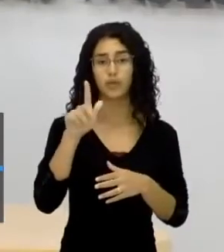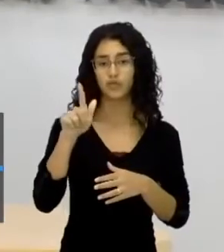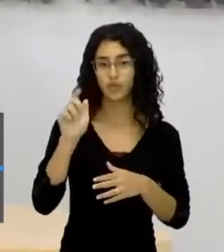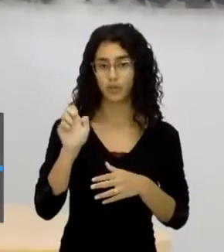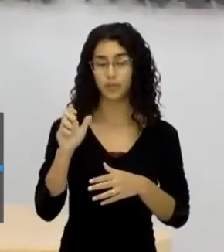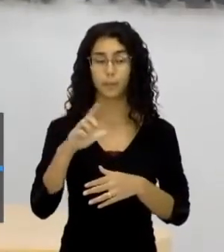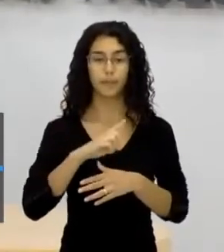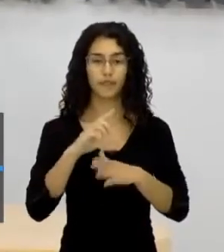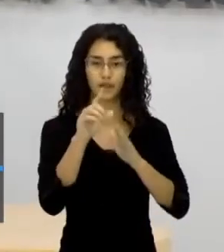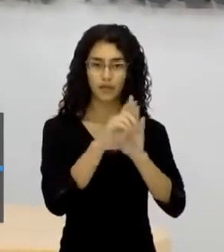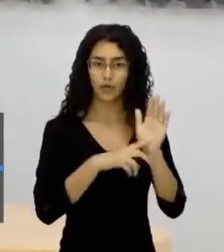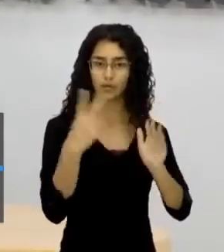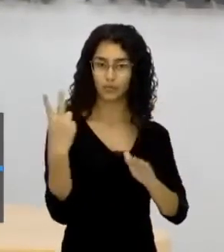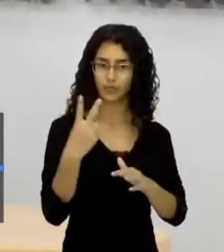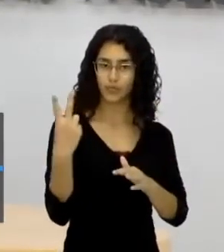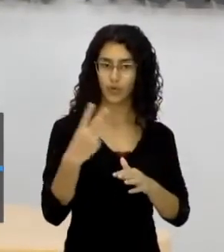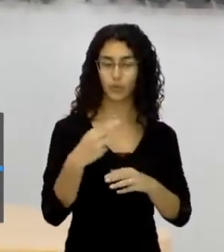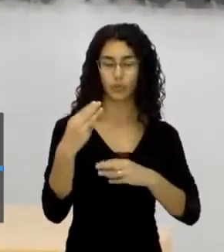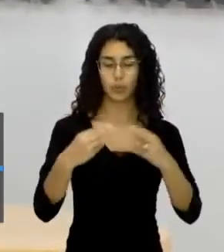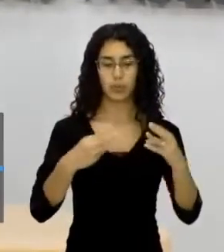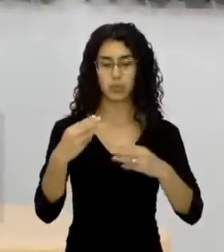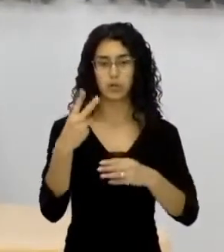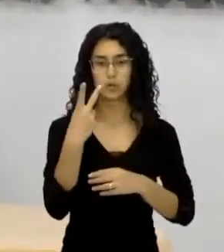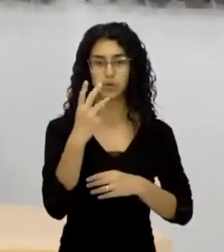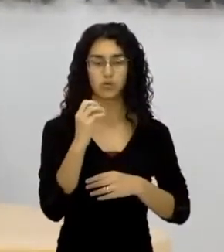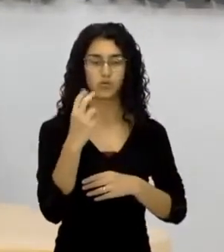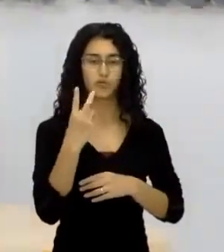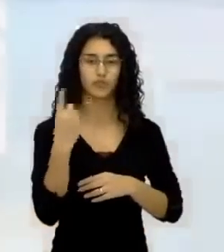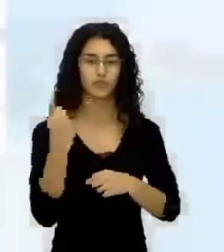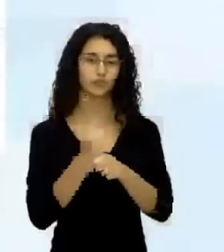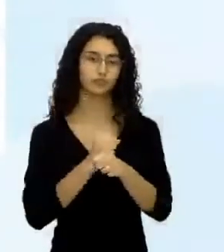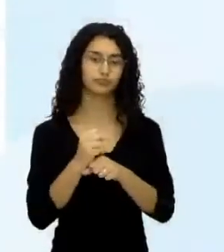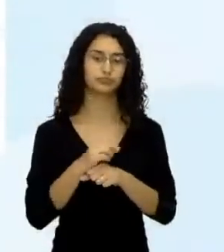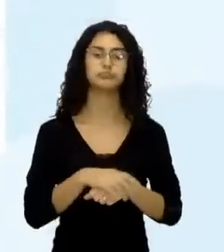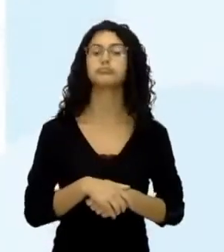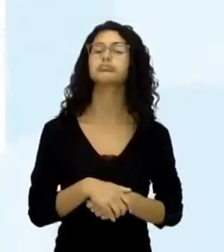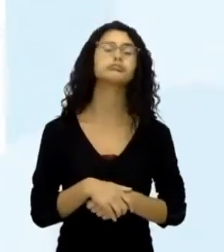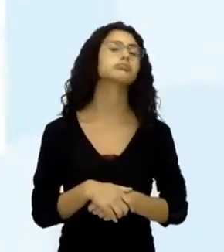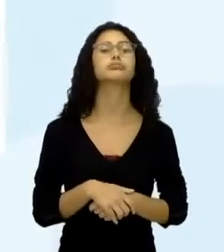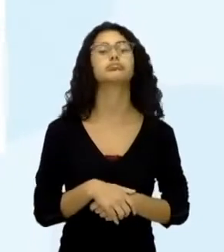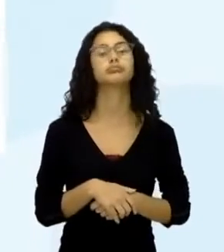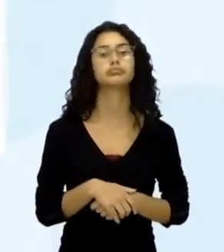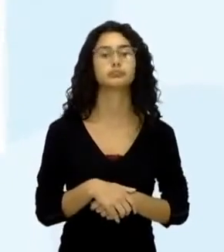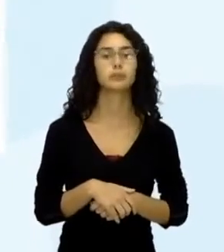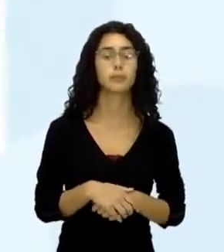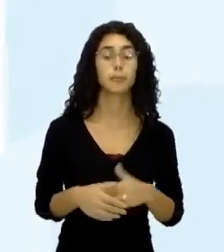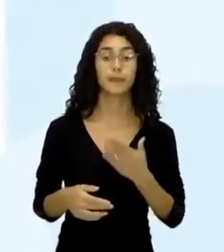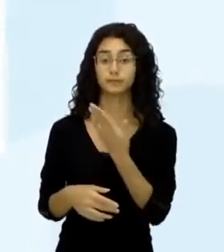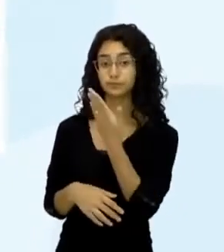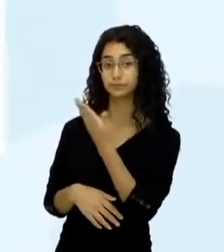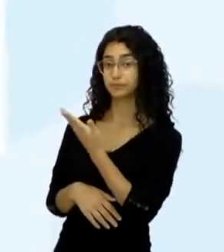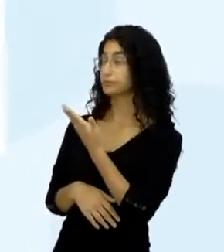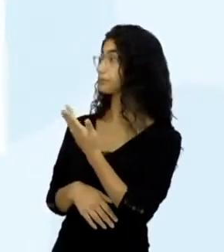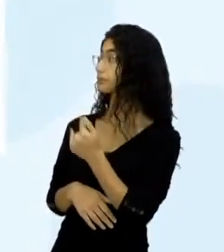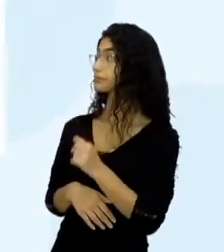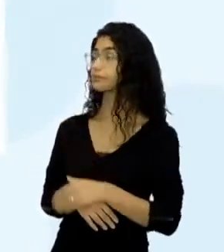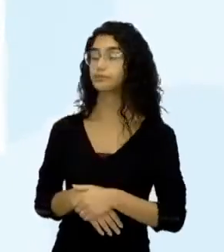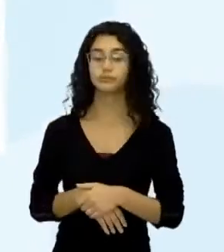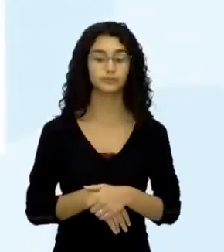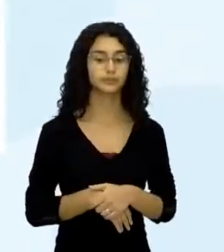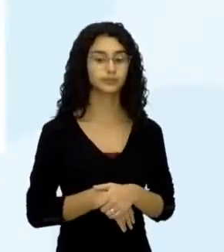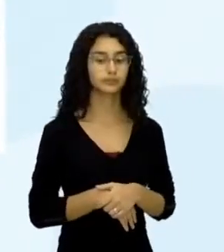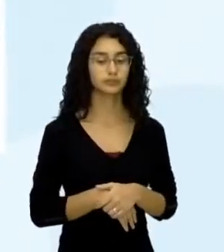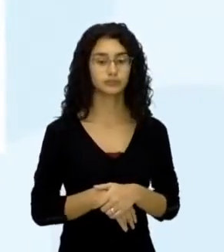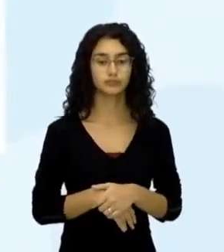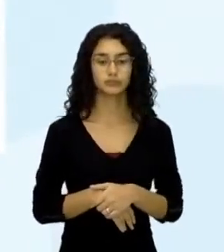já vão ter os dados do segundo trimestre de 2021. Então vamos lá? Então acompanha aí, ó. Nós temos lá de ocupados que